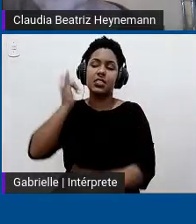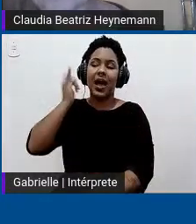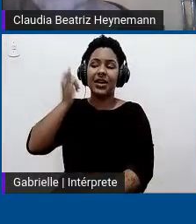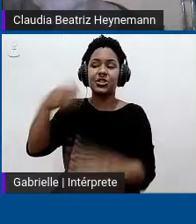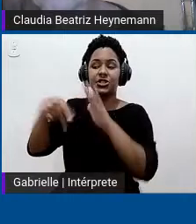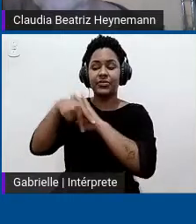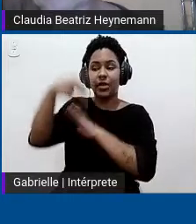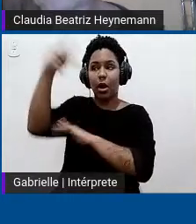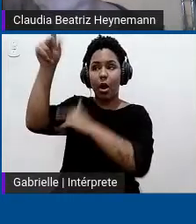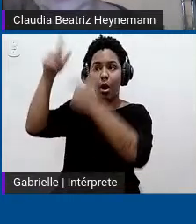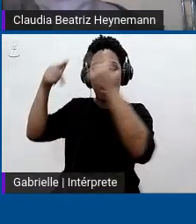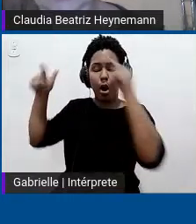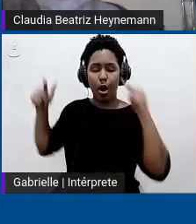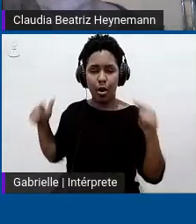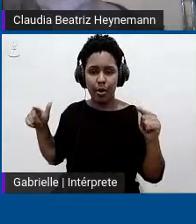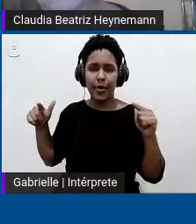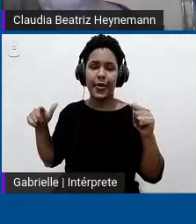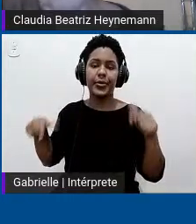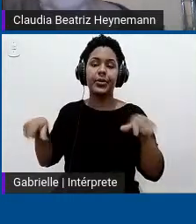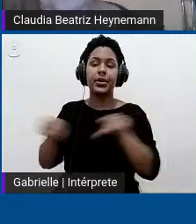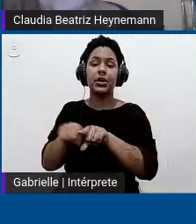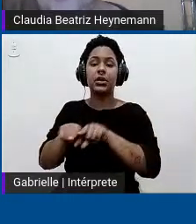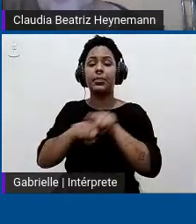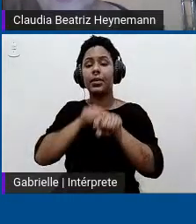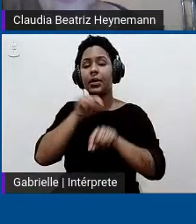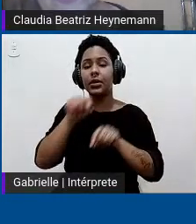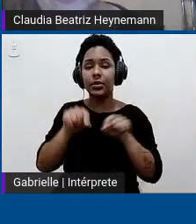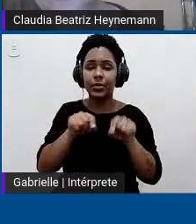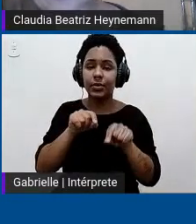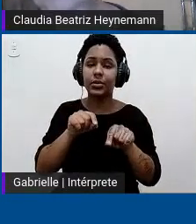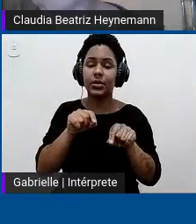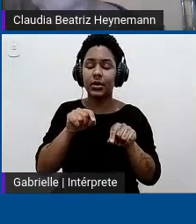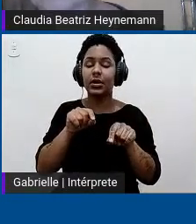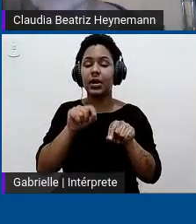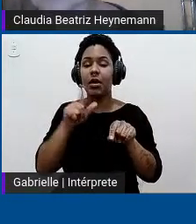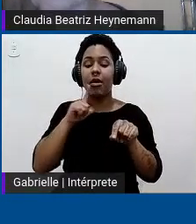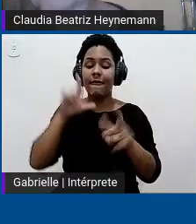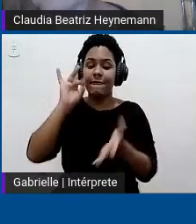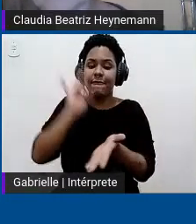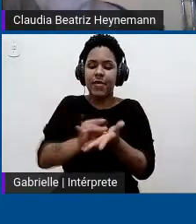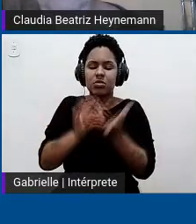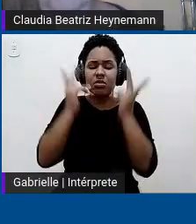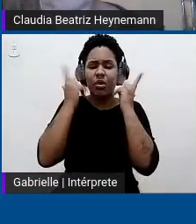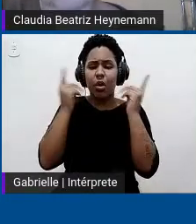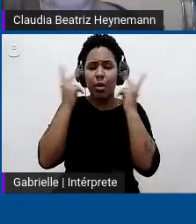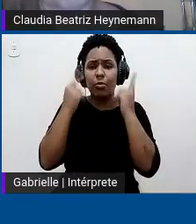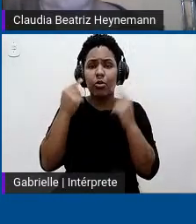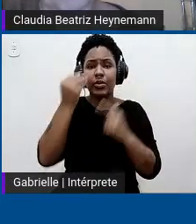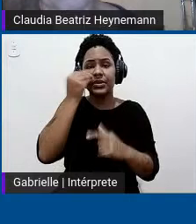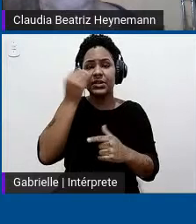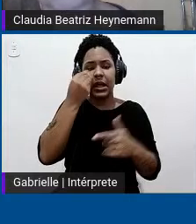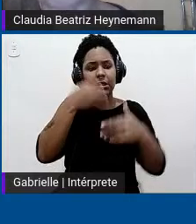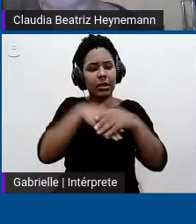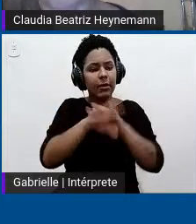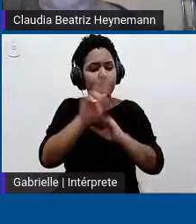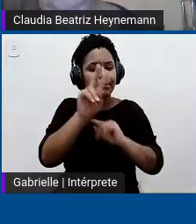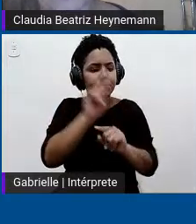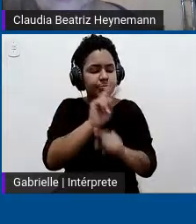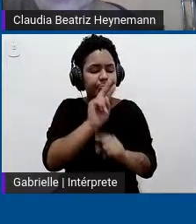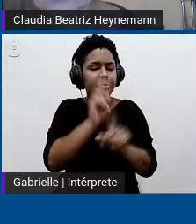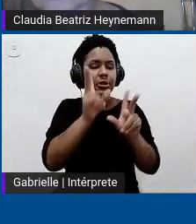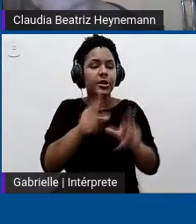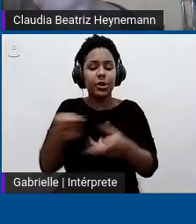a chave do mistério da criação, mas fontes comuns que se tenta conservar como se conservam as fontes administrativas